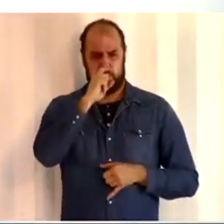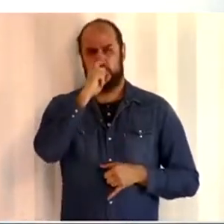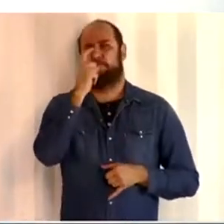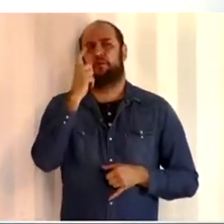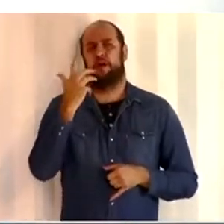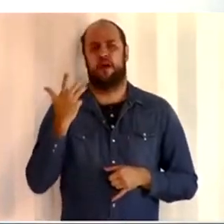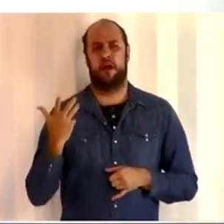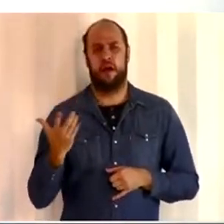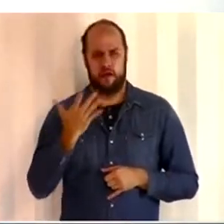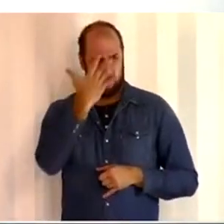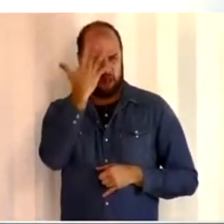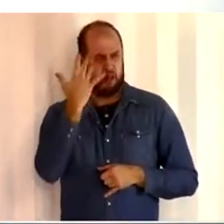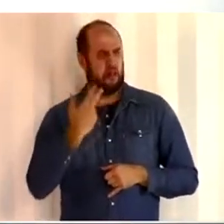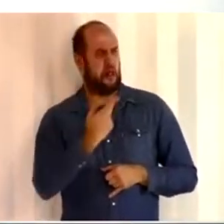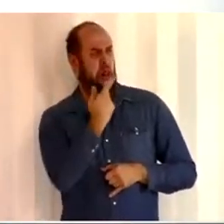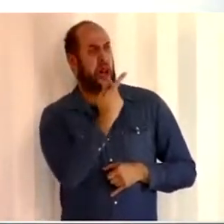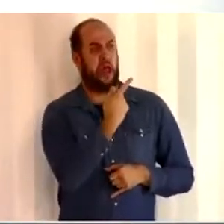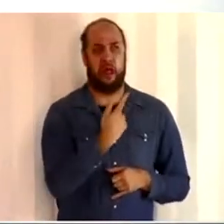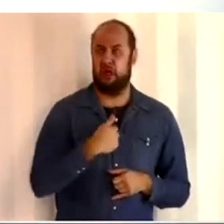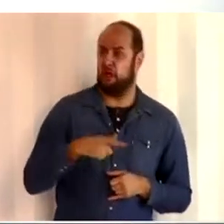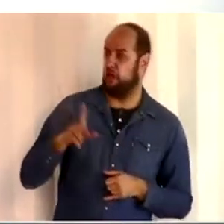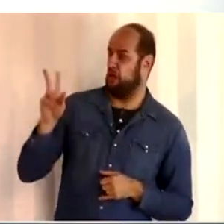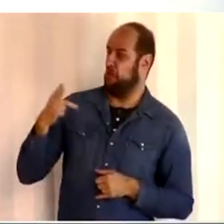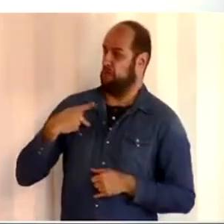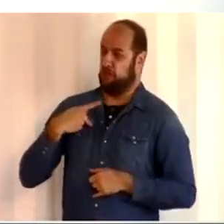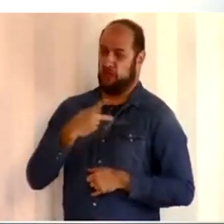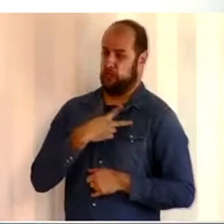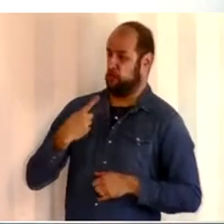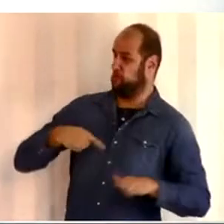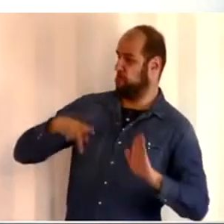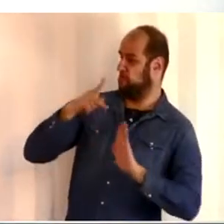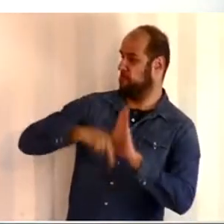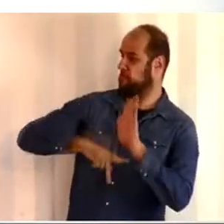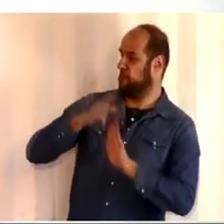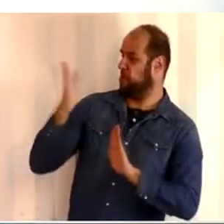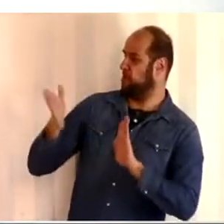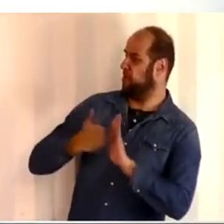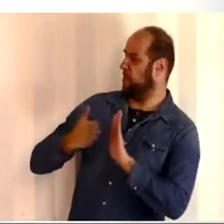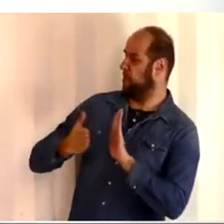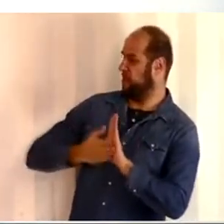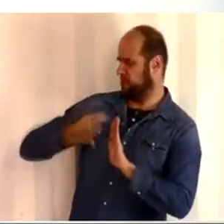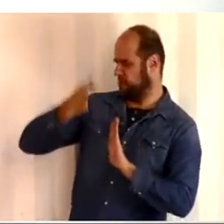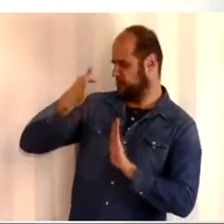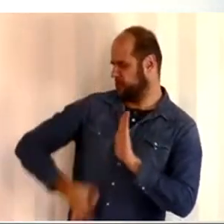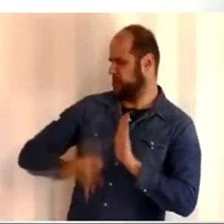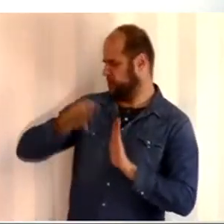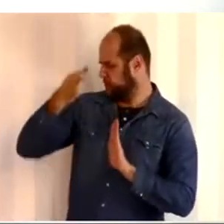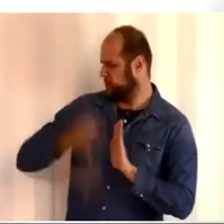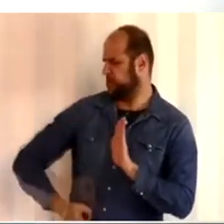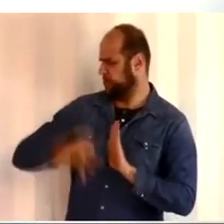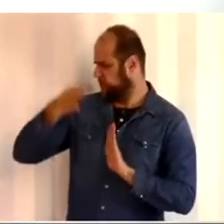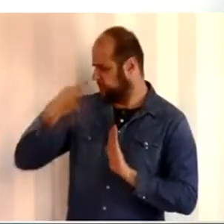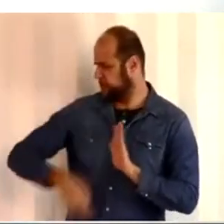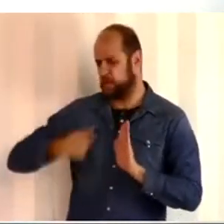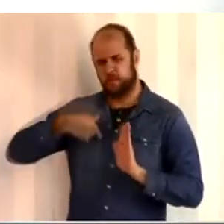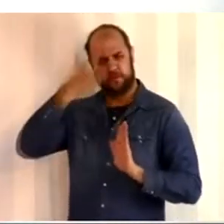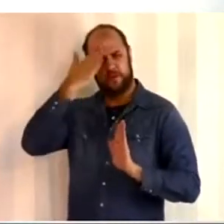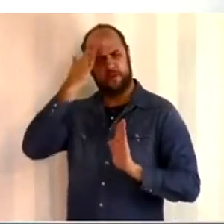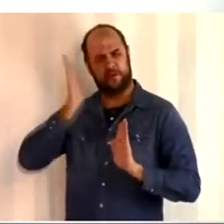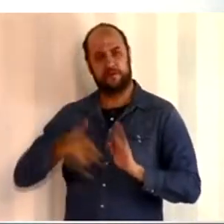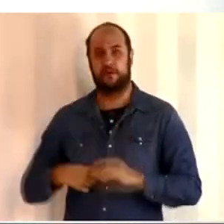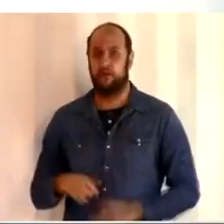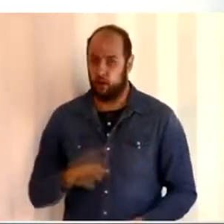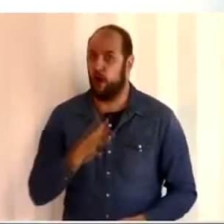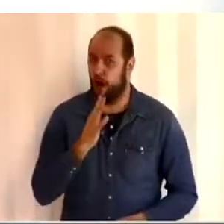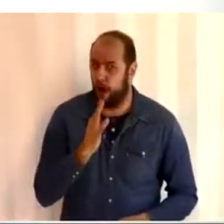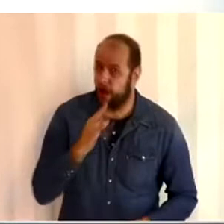muitas vezes nós temos de falarmos assim, olha pastor, eu fiz um planejamento e tem que dar certo e vai dar certo. Eu conheço pessoas, até